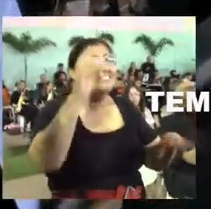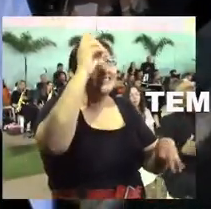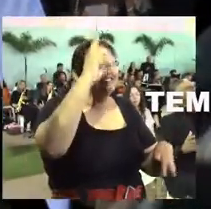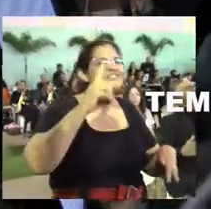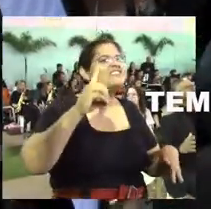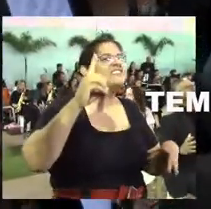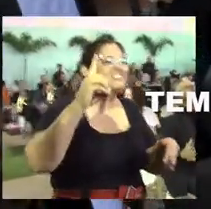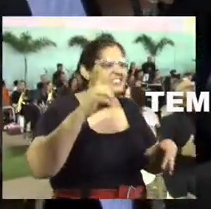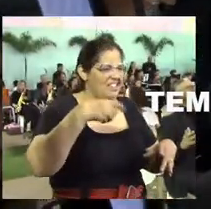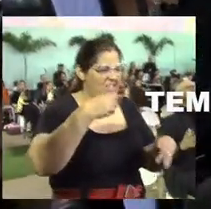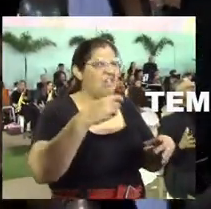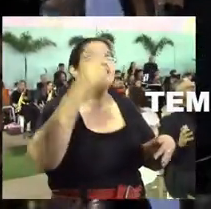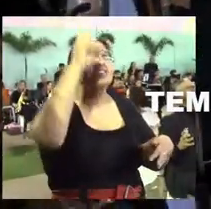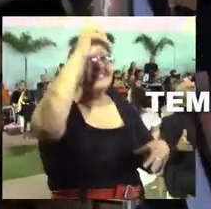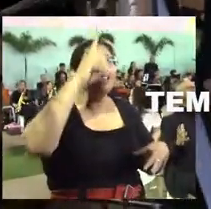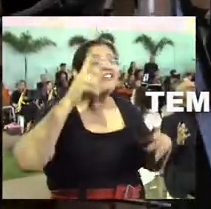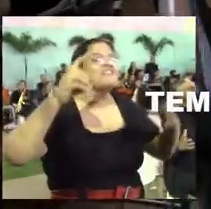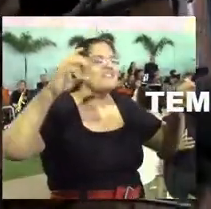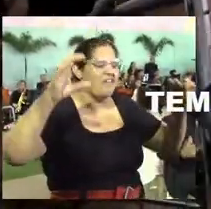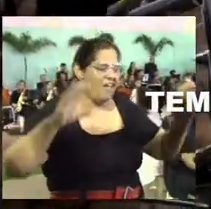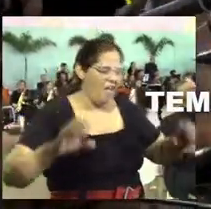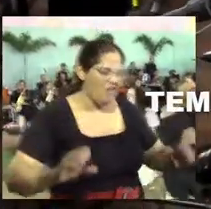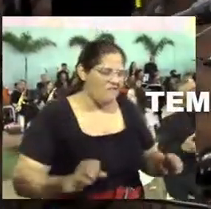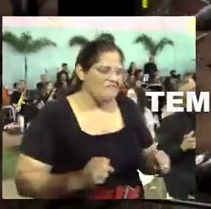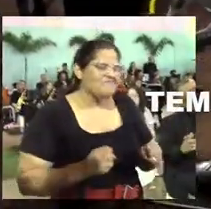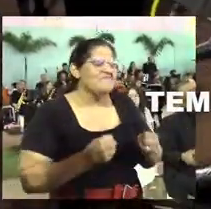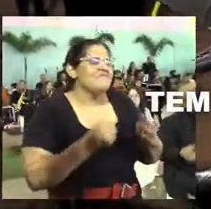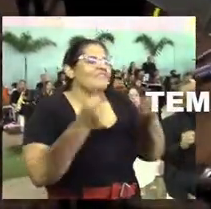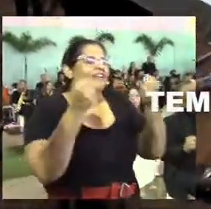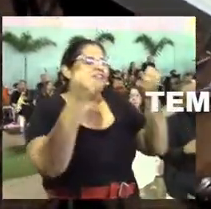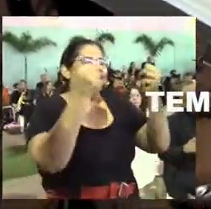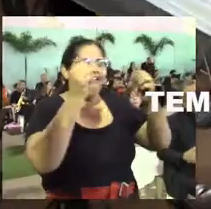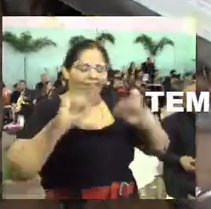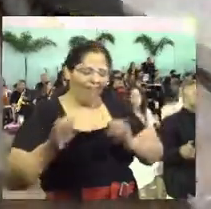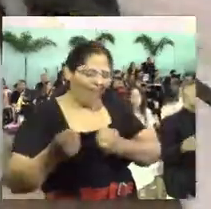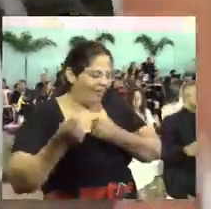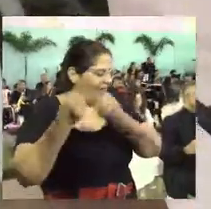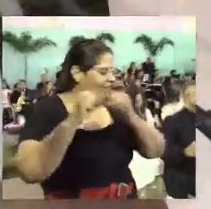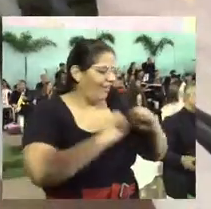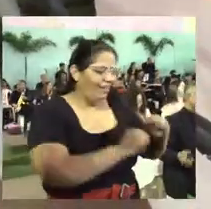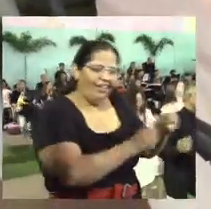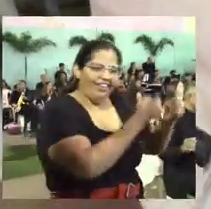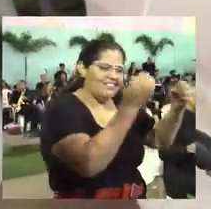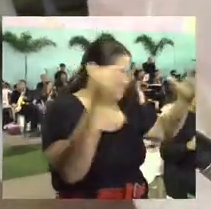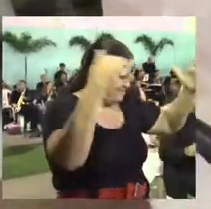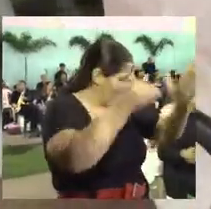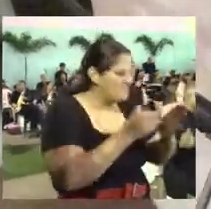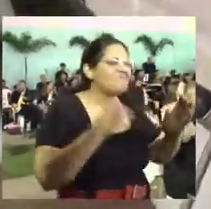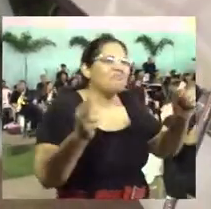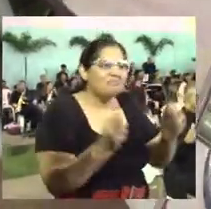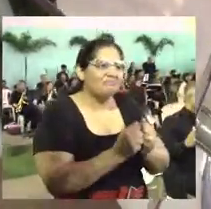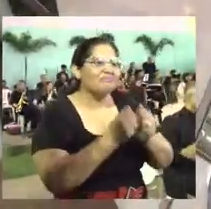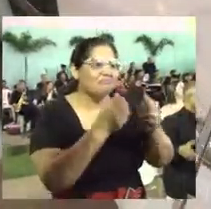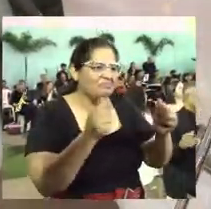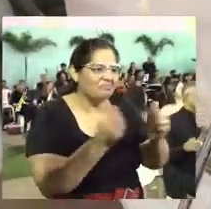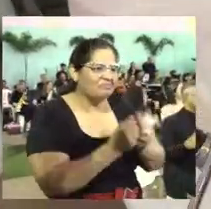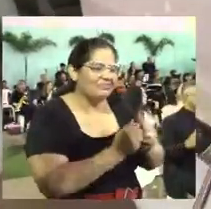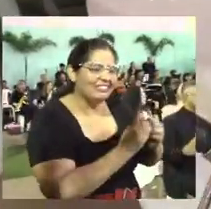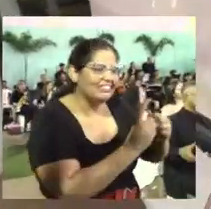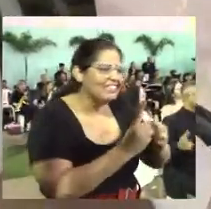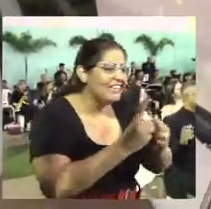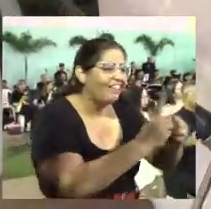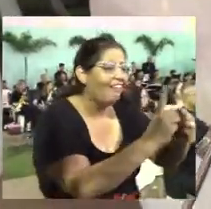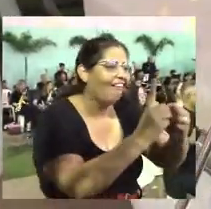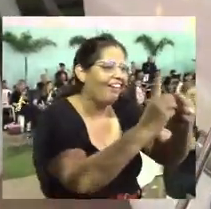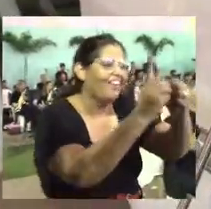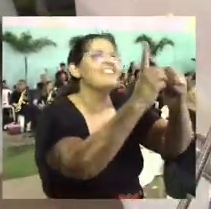forte muito poderoso junto com você é por isso que eu não largo esse